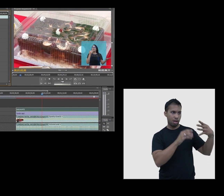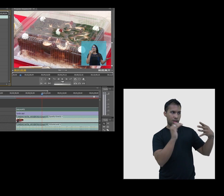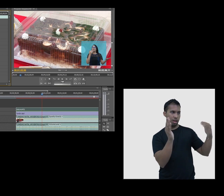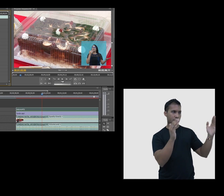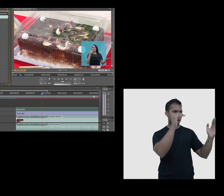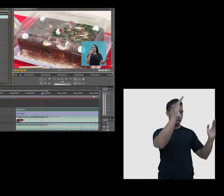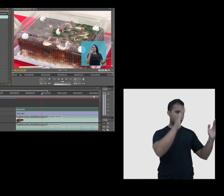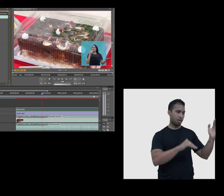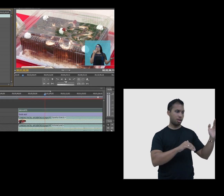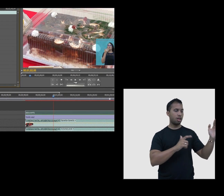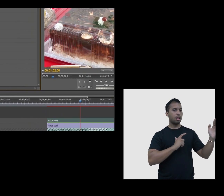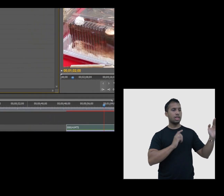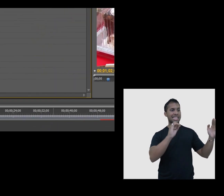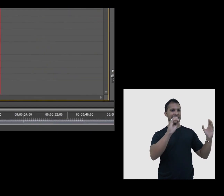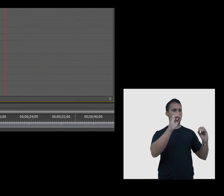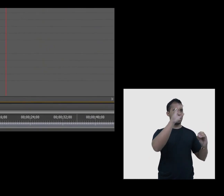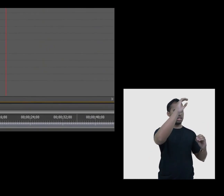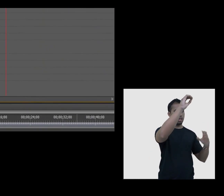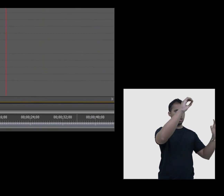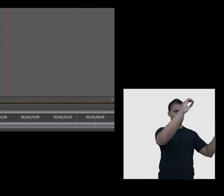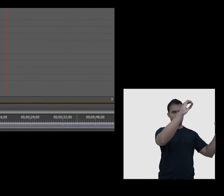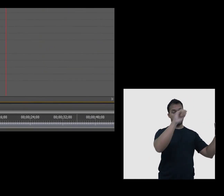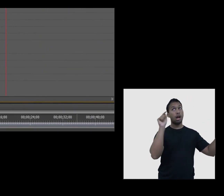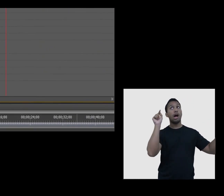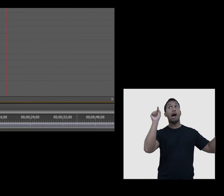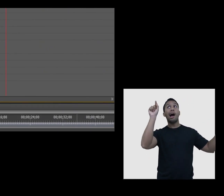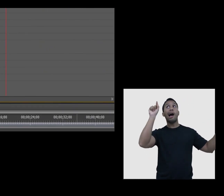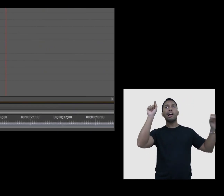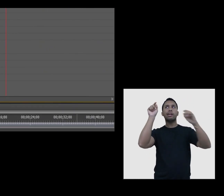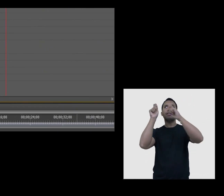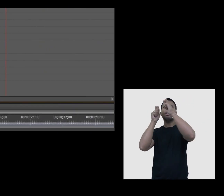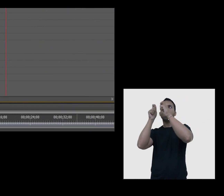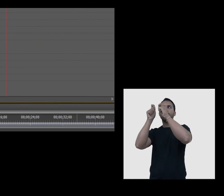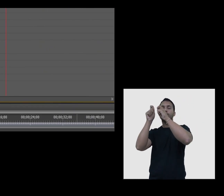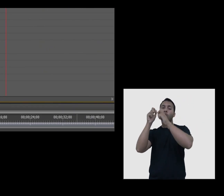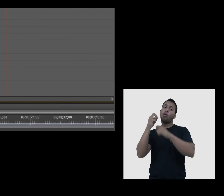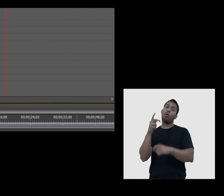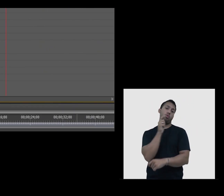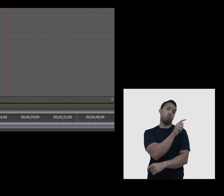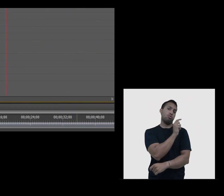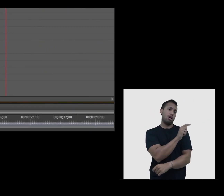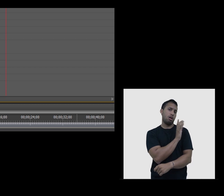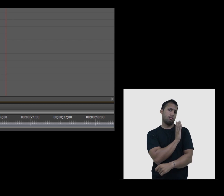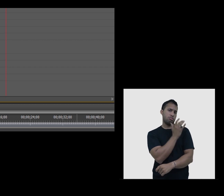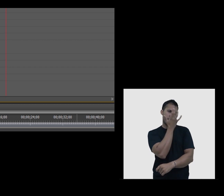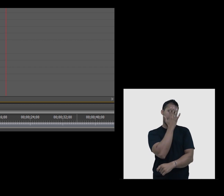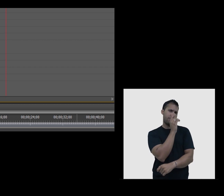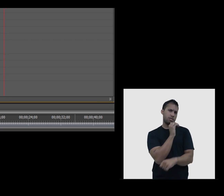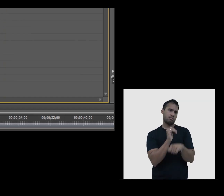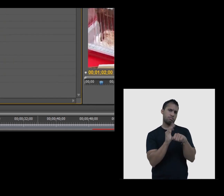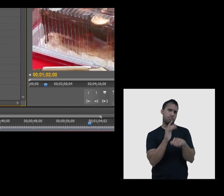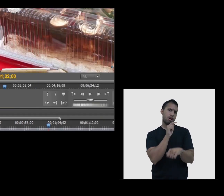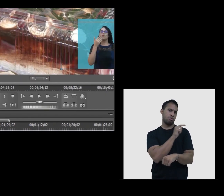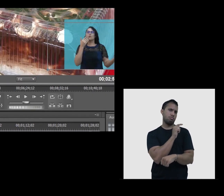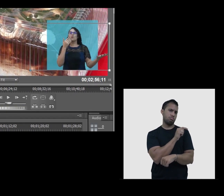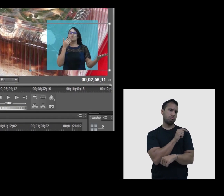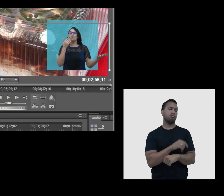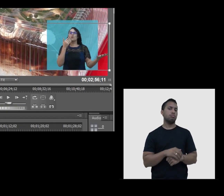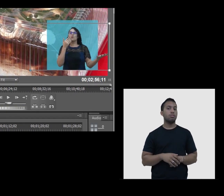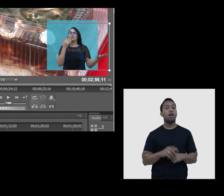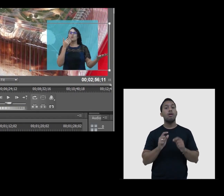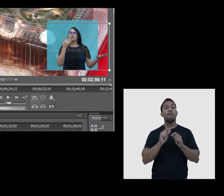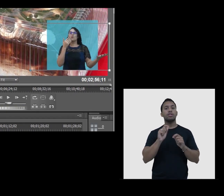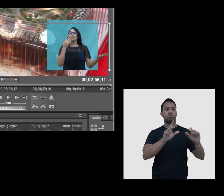gente ainda não alterou nenhum. A gente pode alterar por aqui no painel de controle de efeitos ou lá no próprio Program, que eu acho bem mais